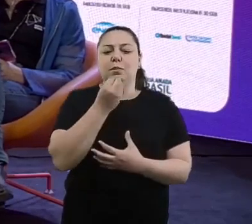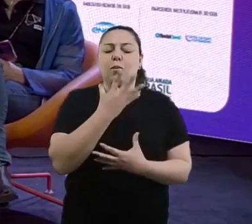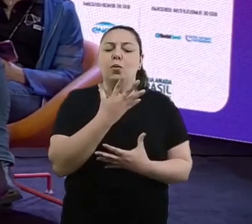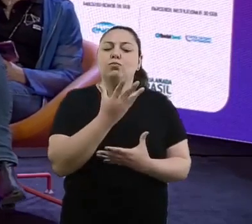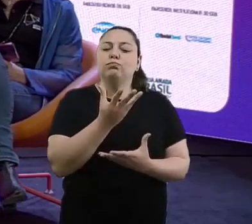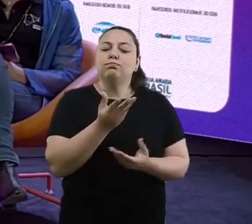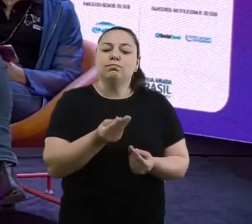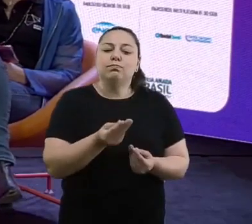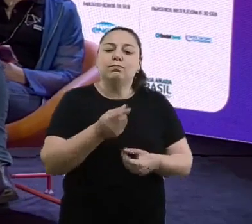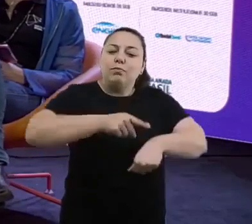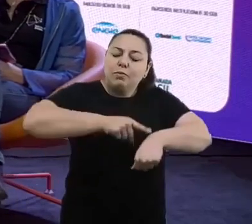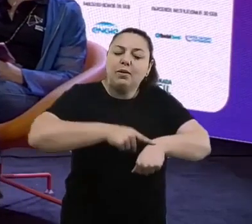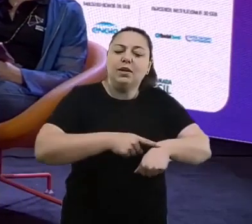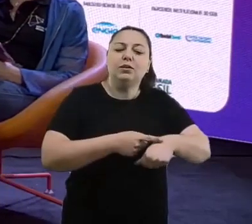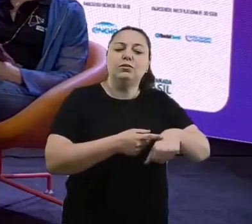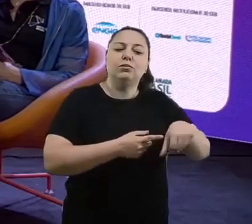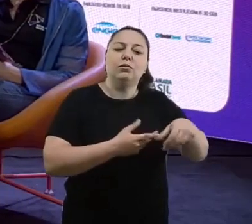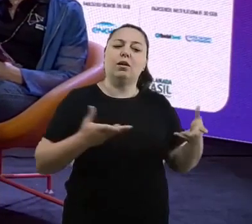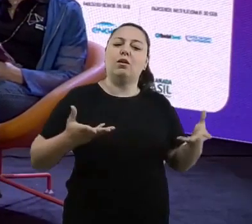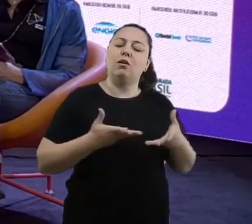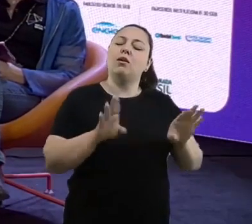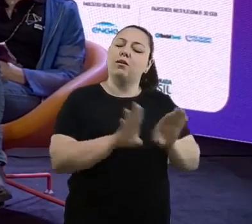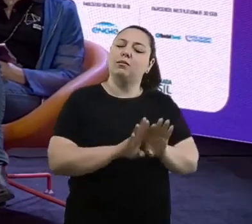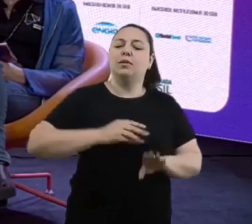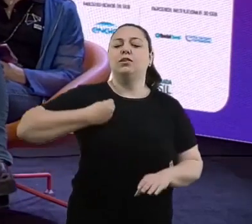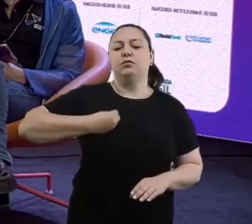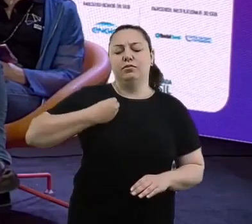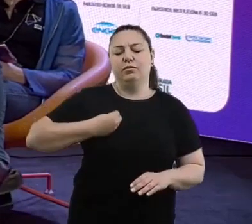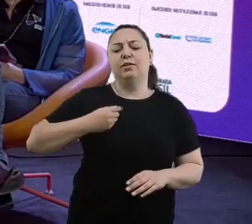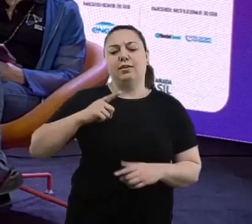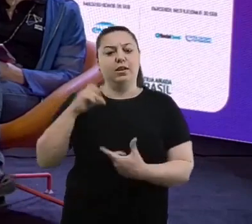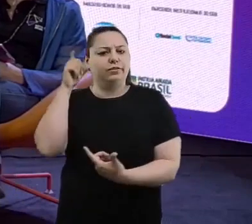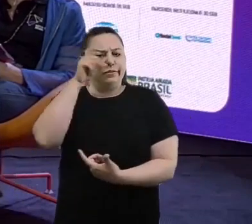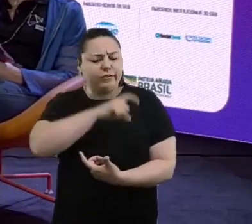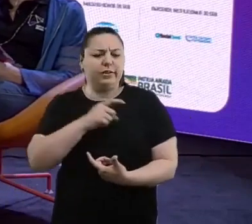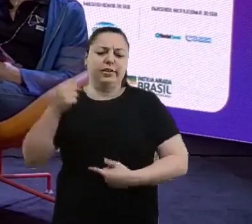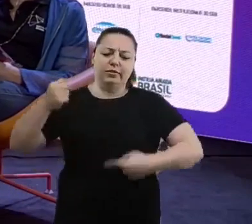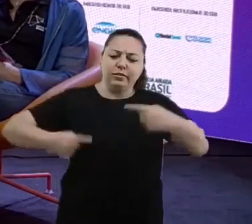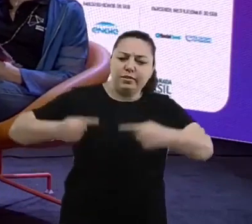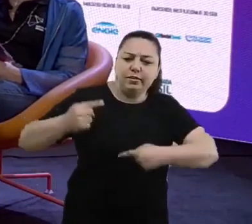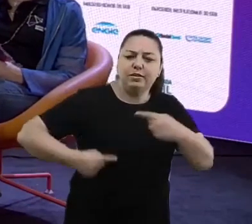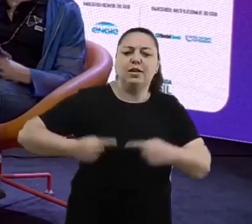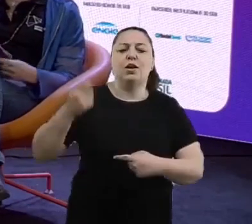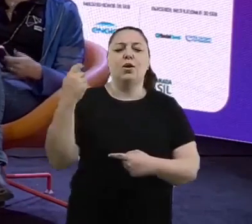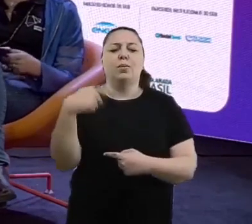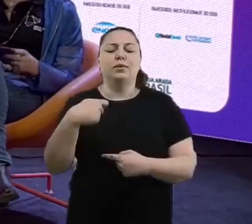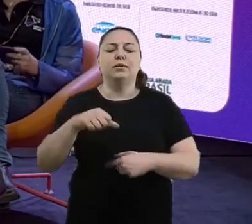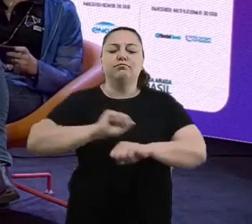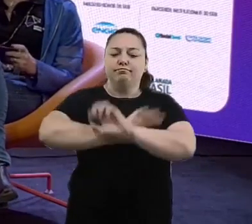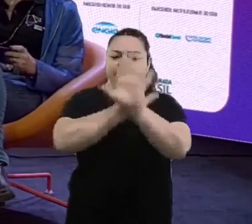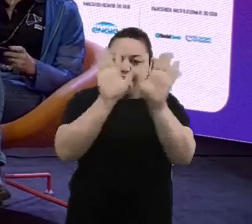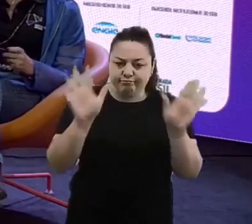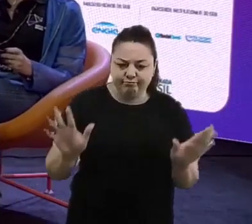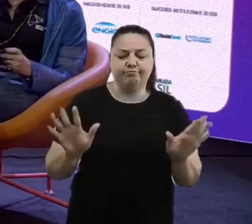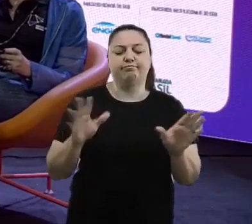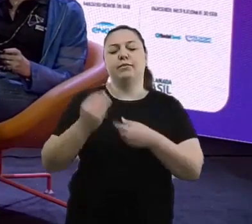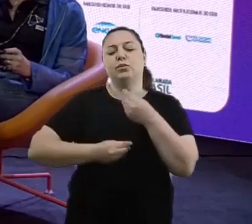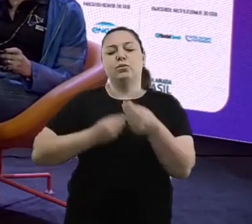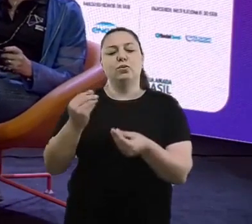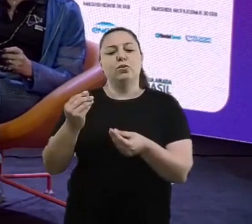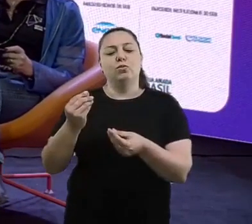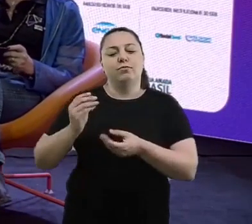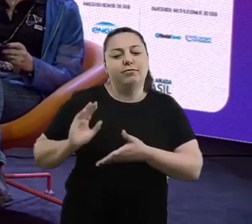momento tão que a gente está vivendo, de tanta discussão sobre transparência, de tanta discussão sobre aplicação. Eu acho que